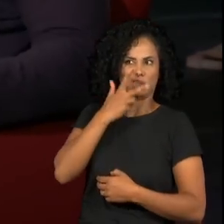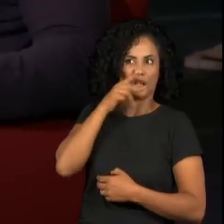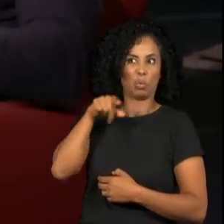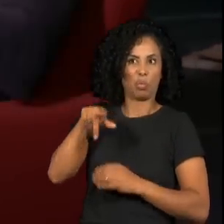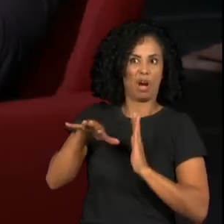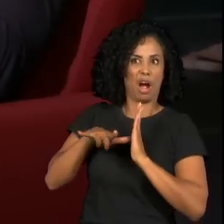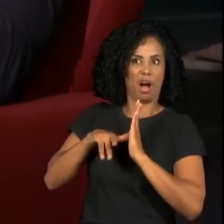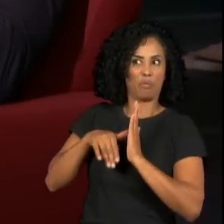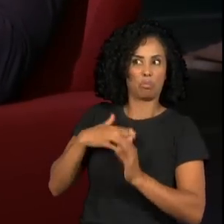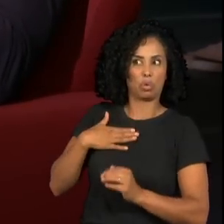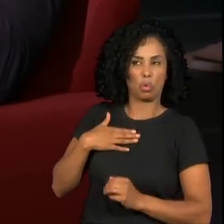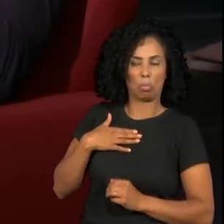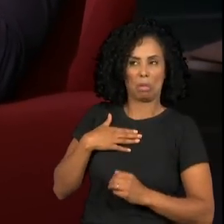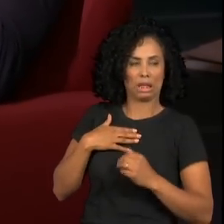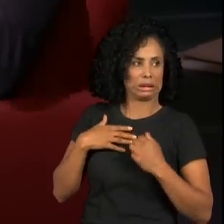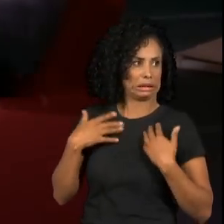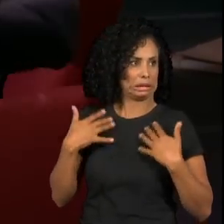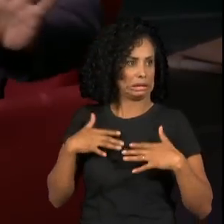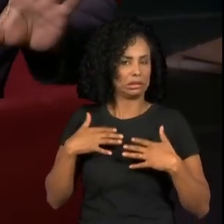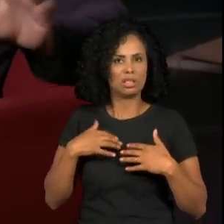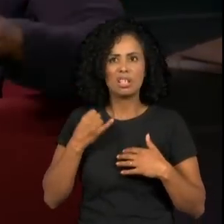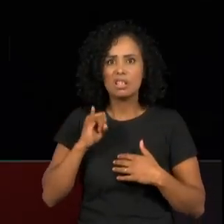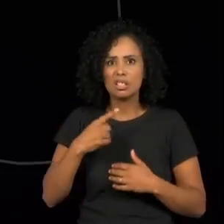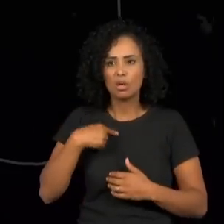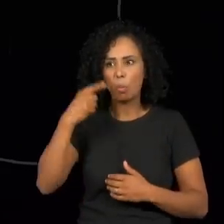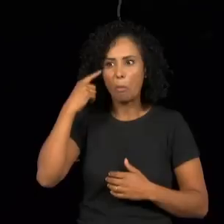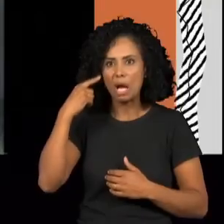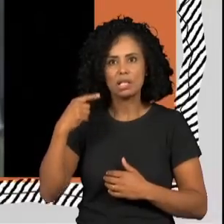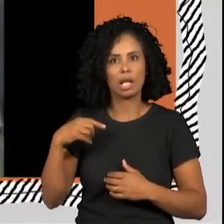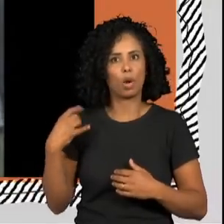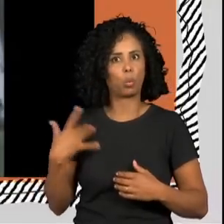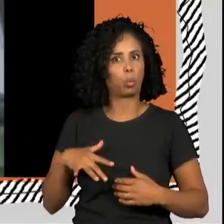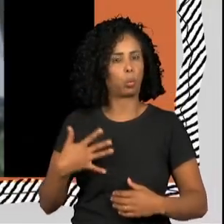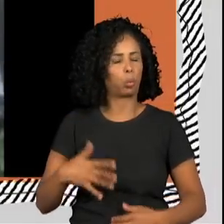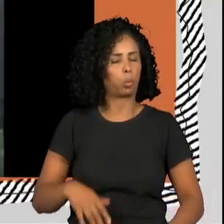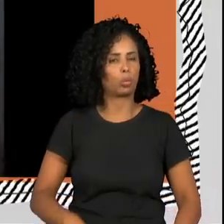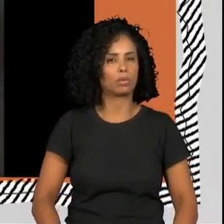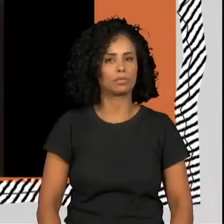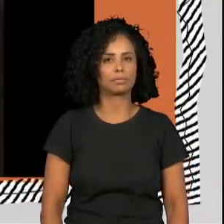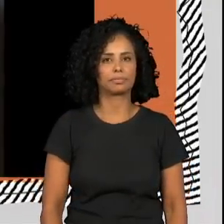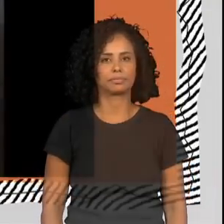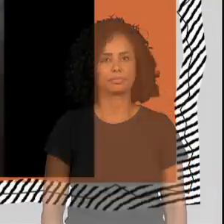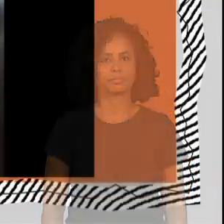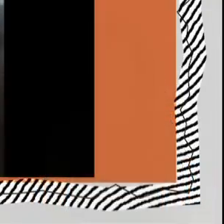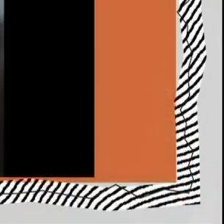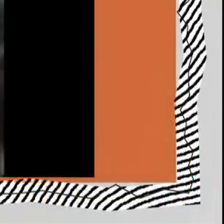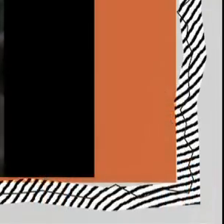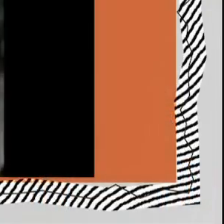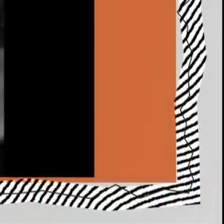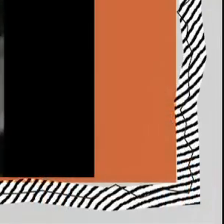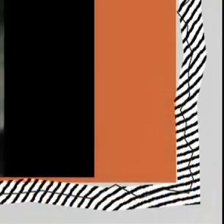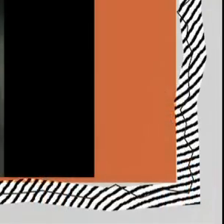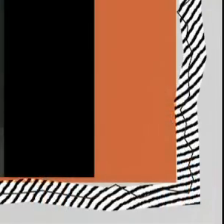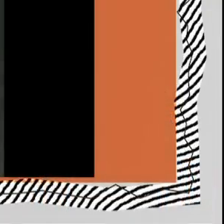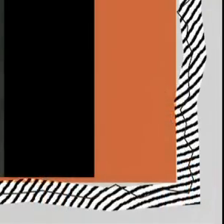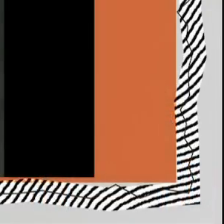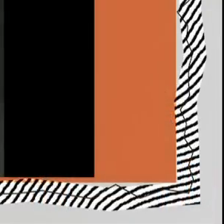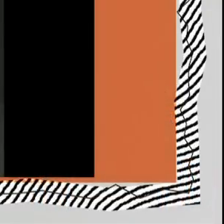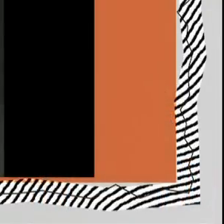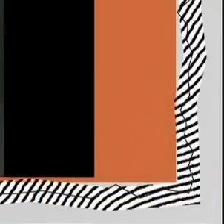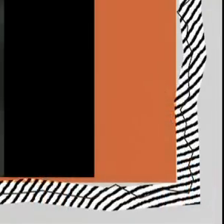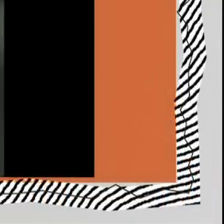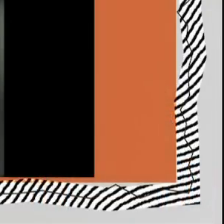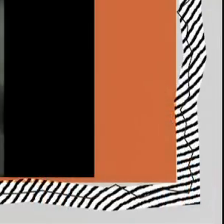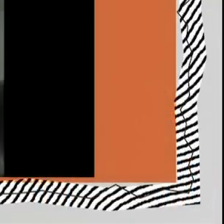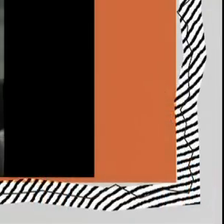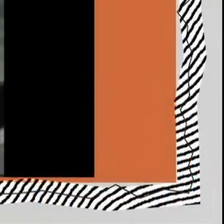parado pensando, pô, quanto que eu tenho que tirar mesmo, já fica todo mundo com medo. Bem esperto com uma cara de mal, a sociedade me criou,